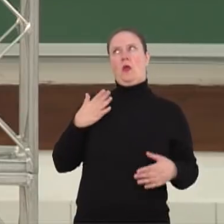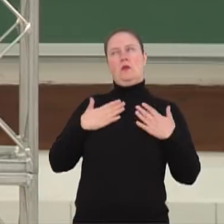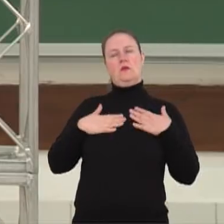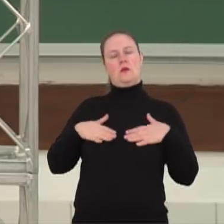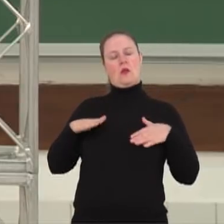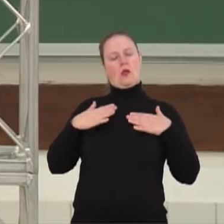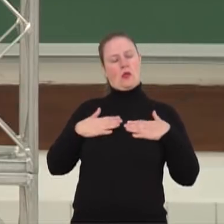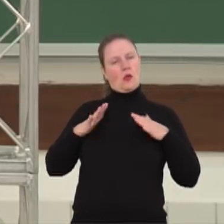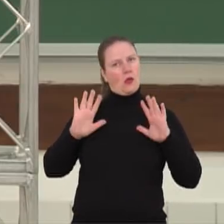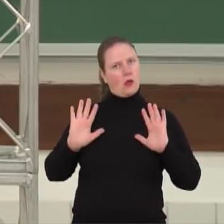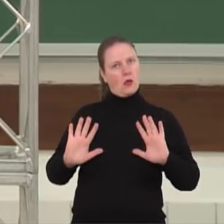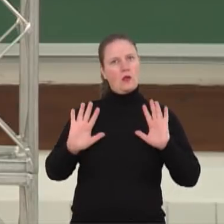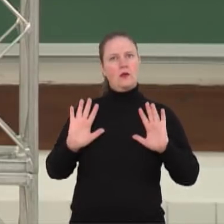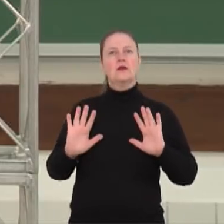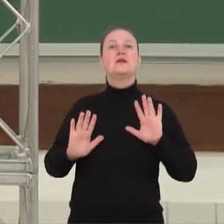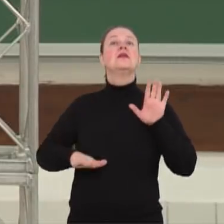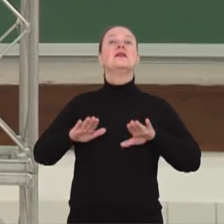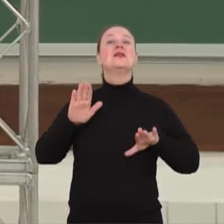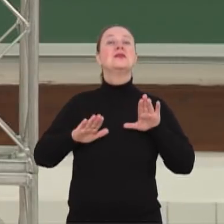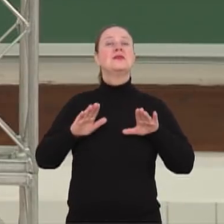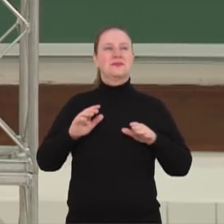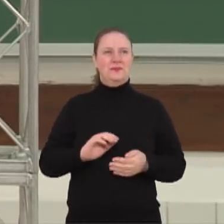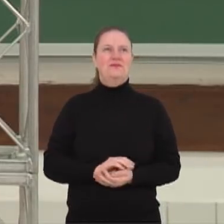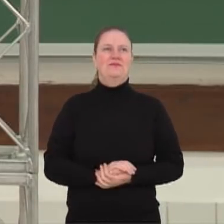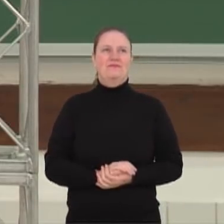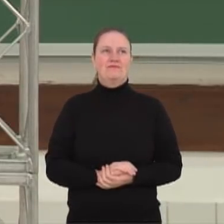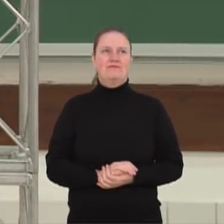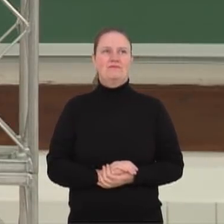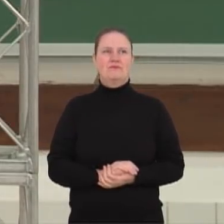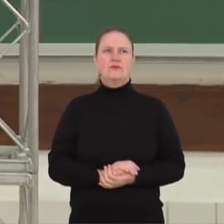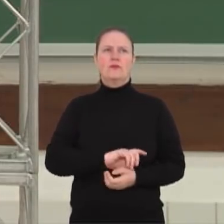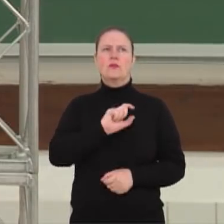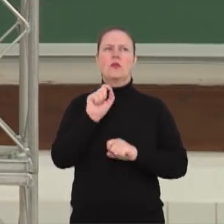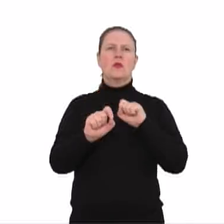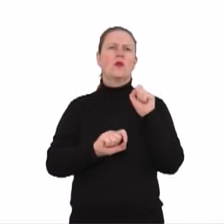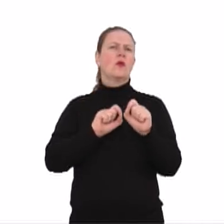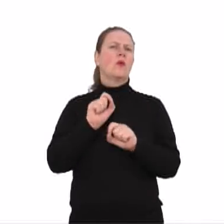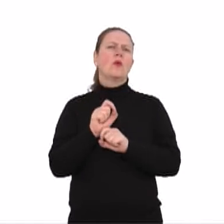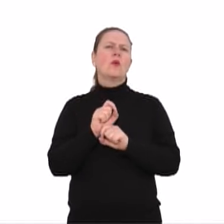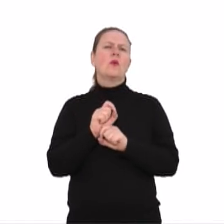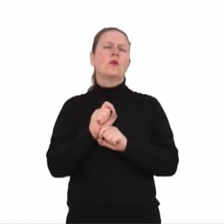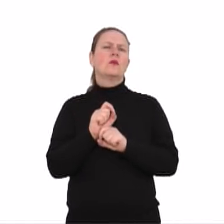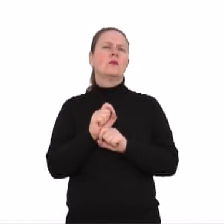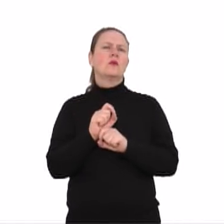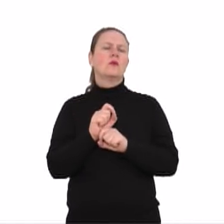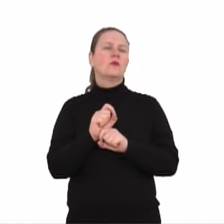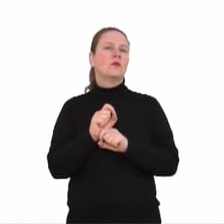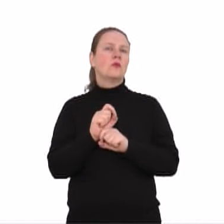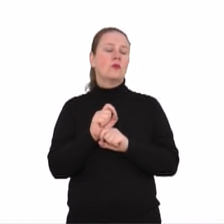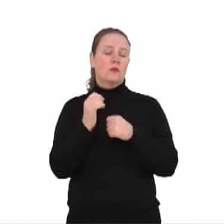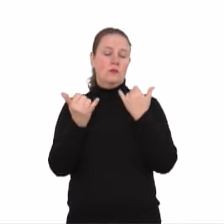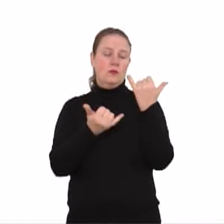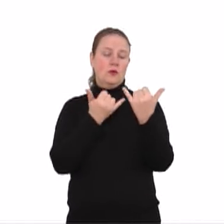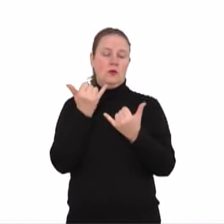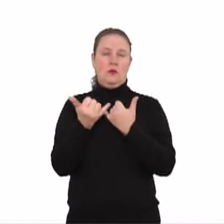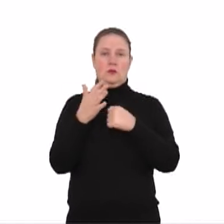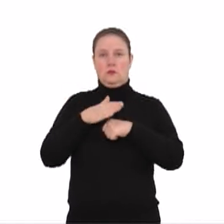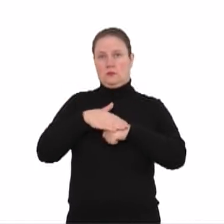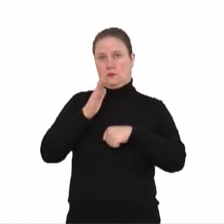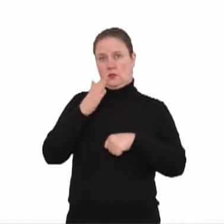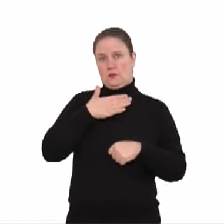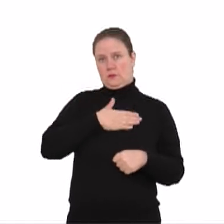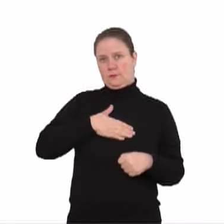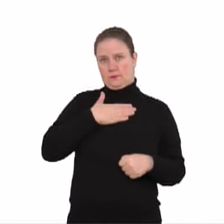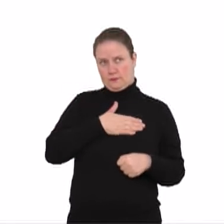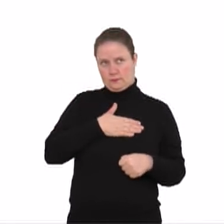brinquedo mais tranquilo. Vamos lá, então. Então, qual é o seu favorite ride? Você gosta da